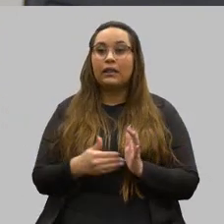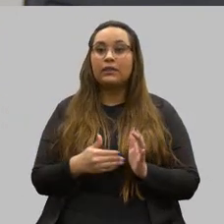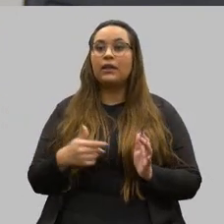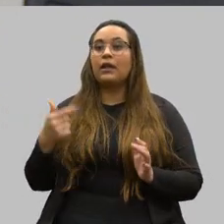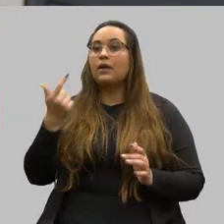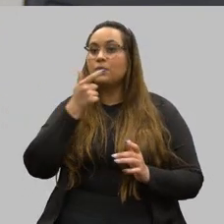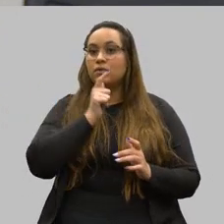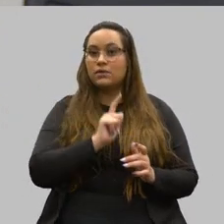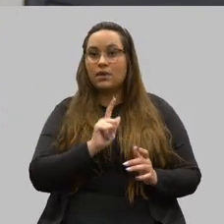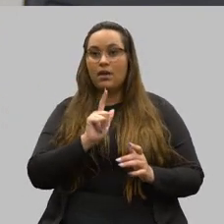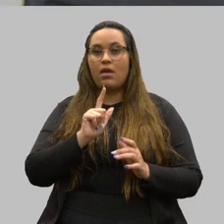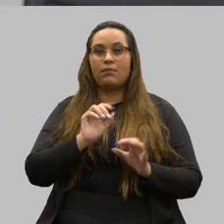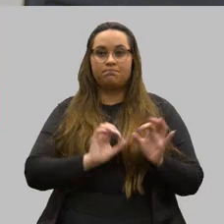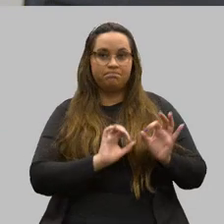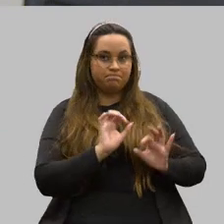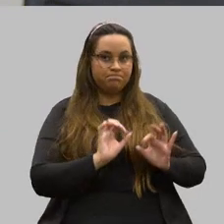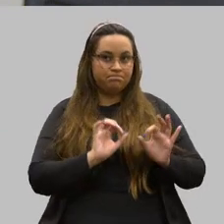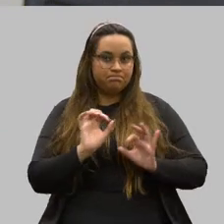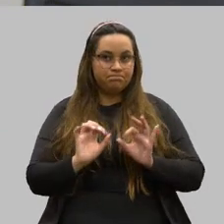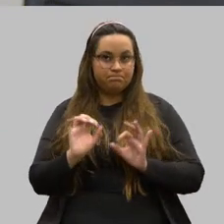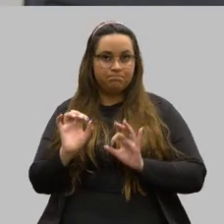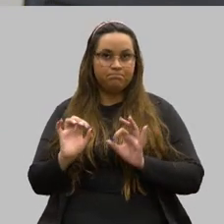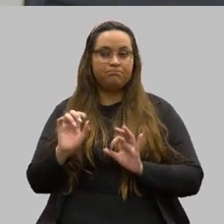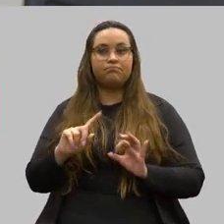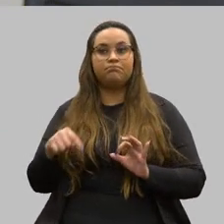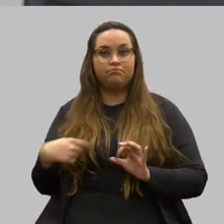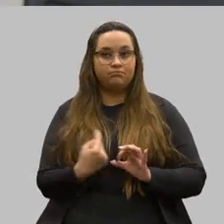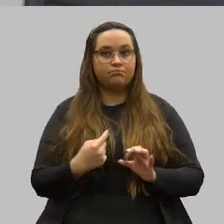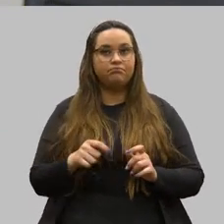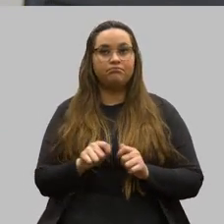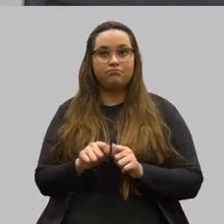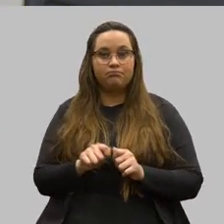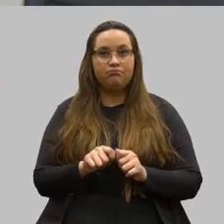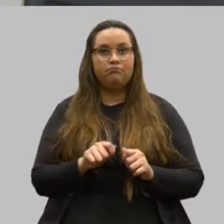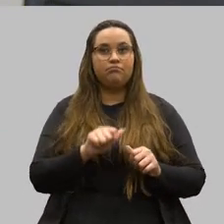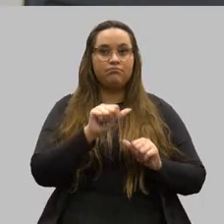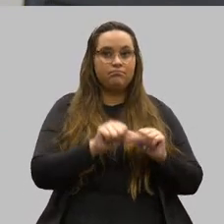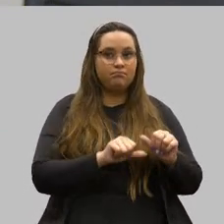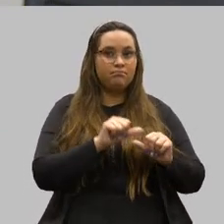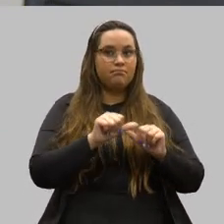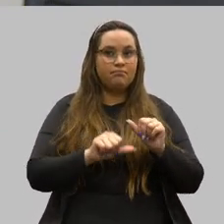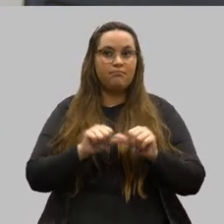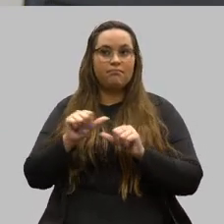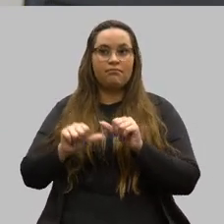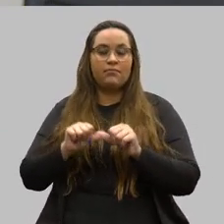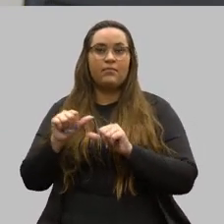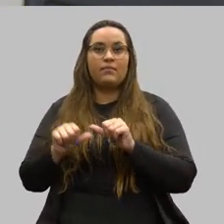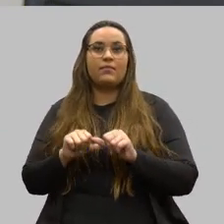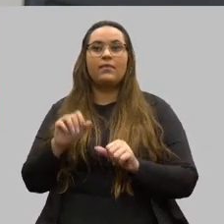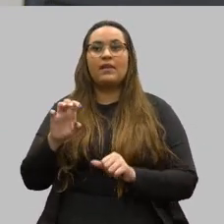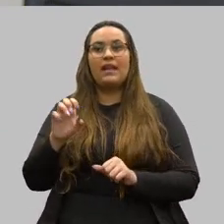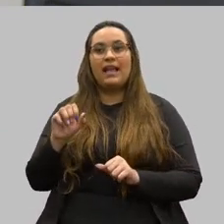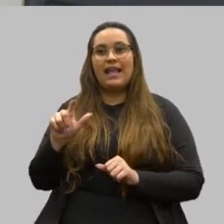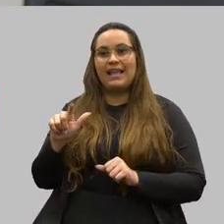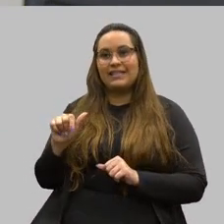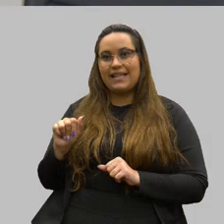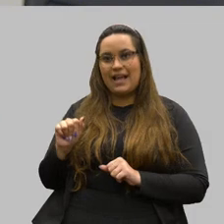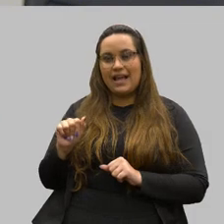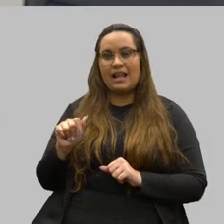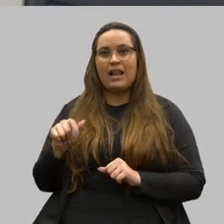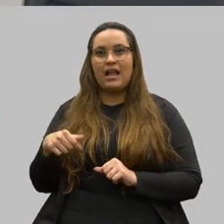readequação nós fizemos uma escala diferenciada de um turno diferenciado e hoje estamos totalmente